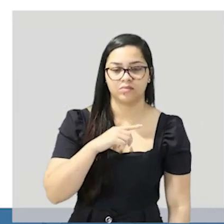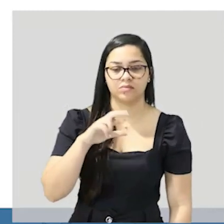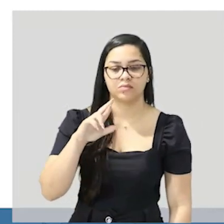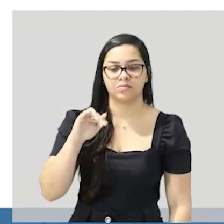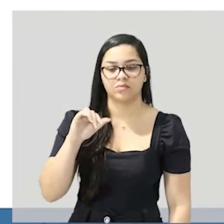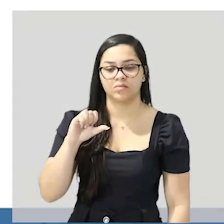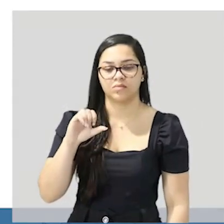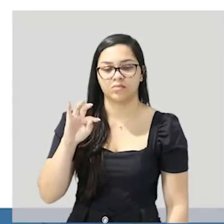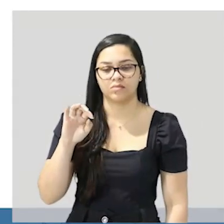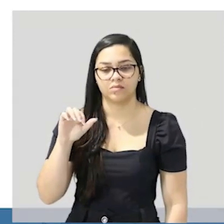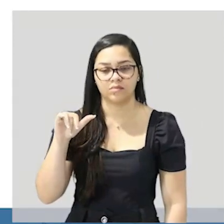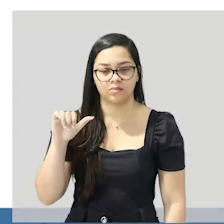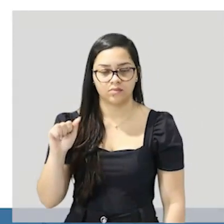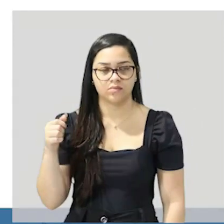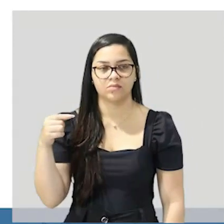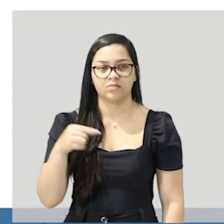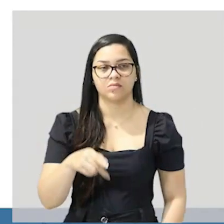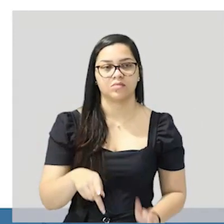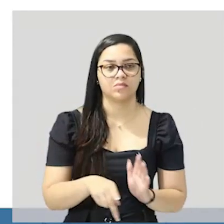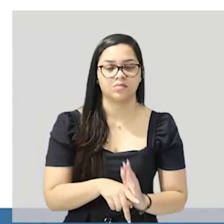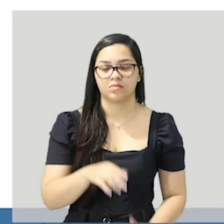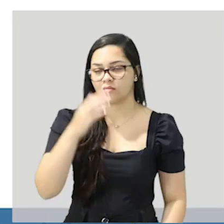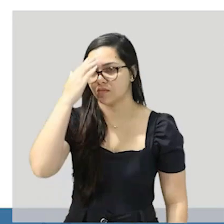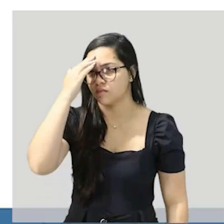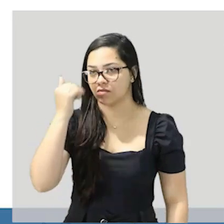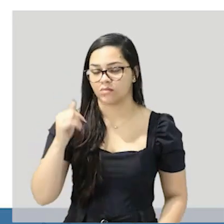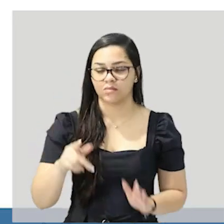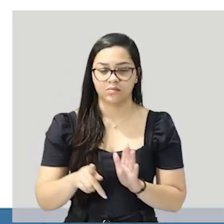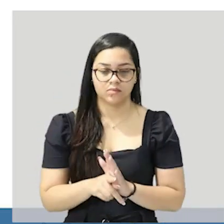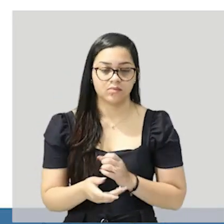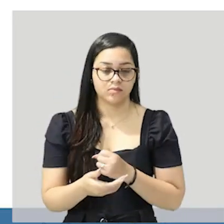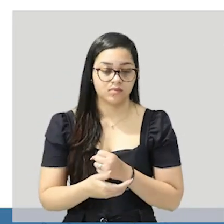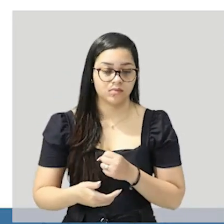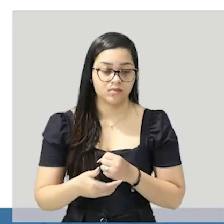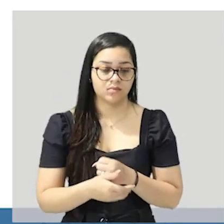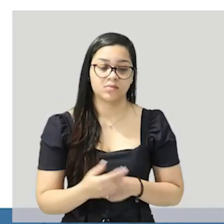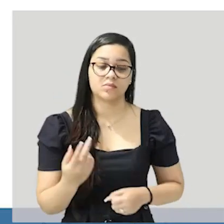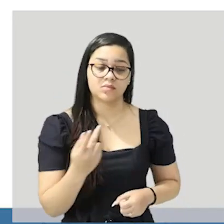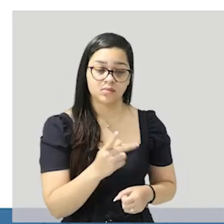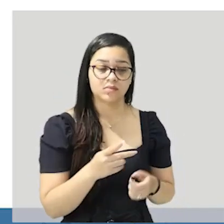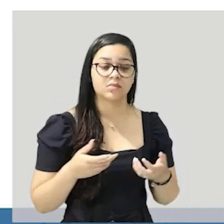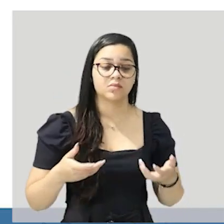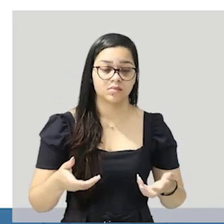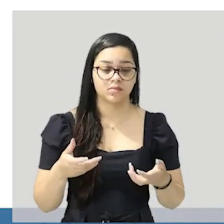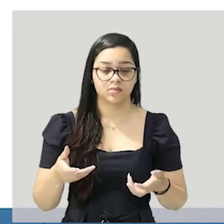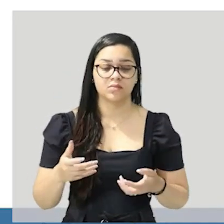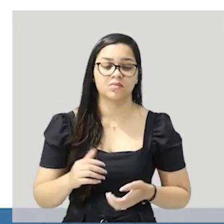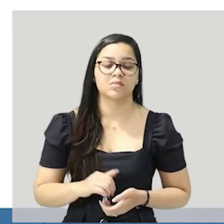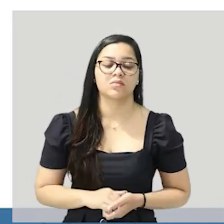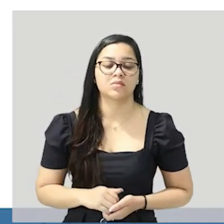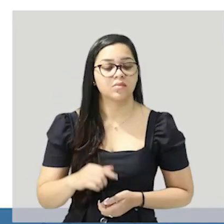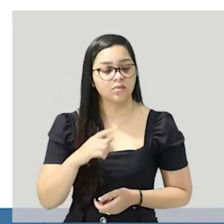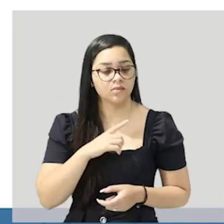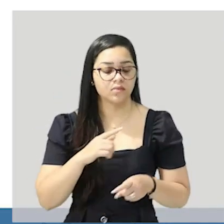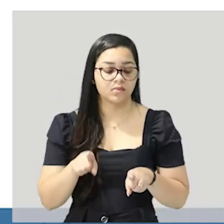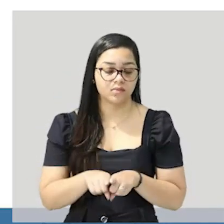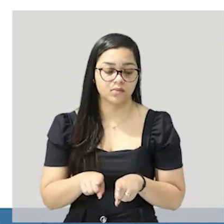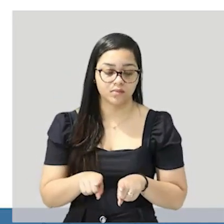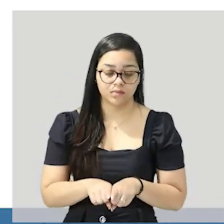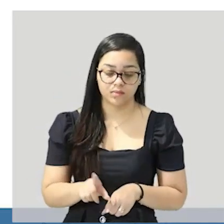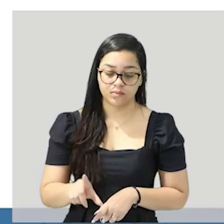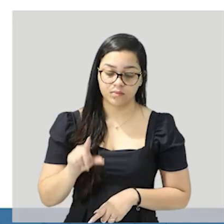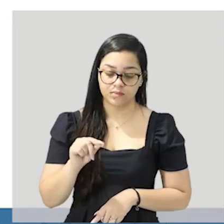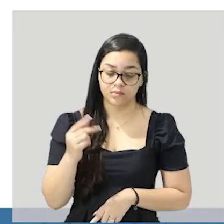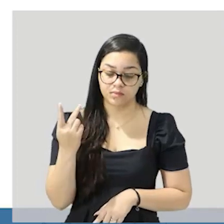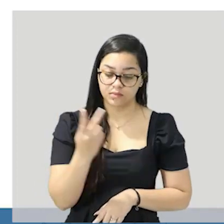resistência. É ela assumir as suas raízes e ela querer manter isso. Ela tem a escolha dela. E ela